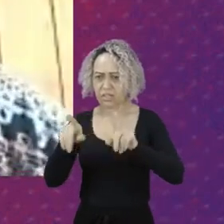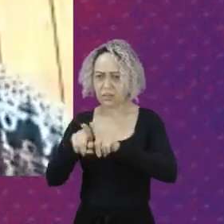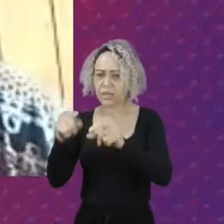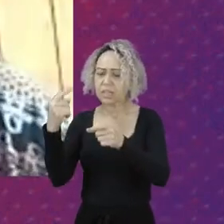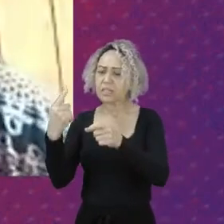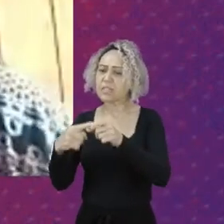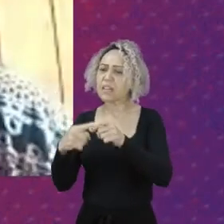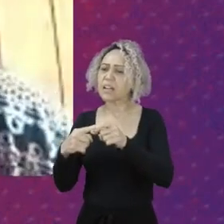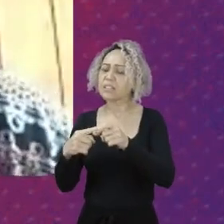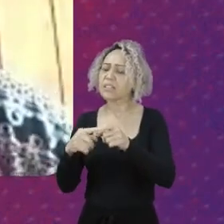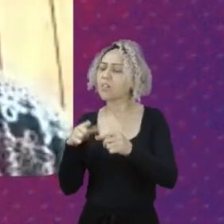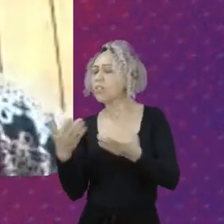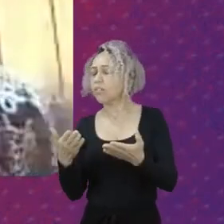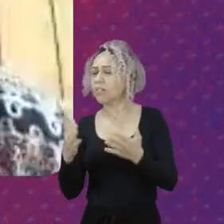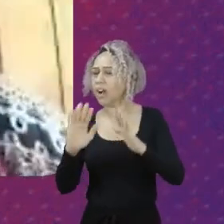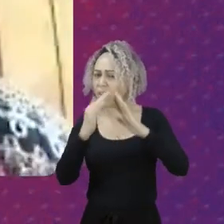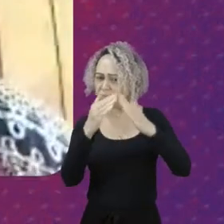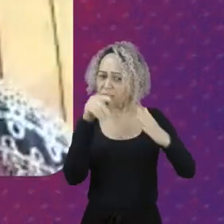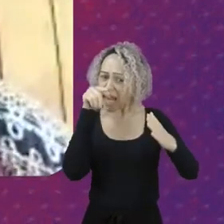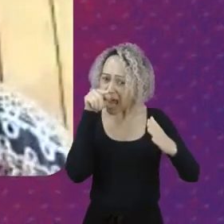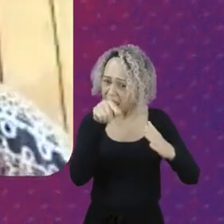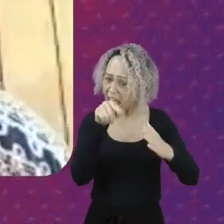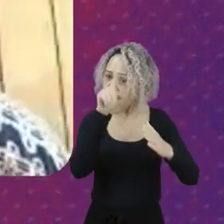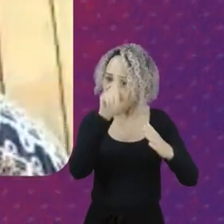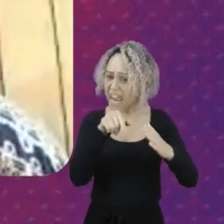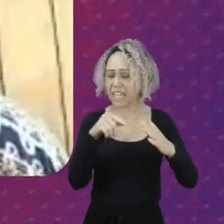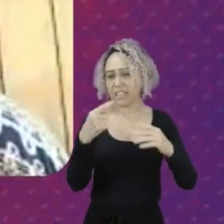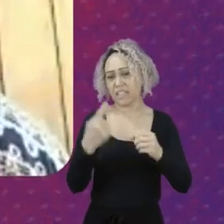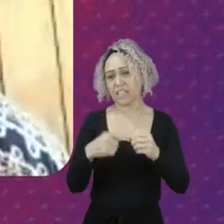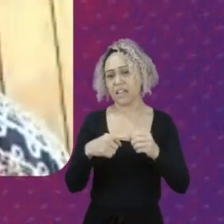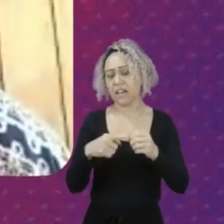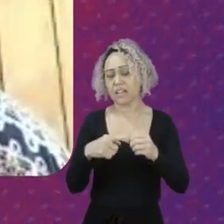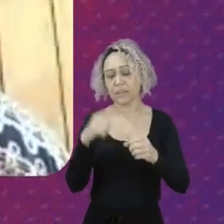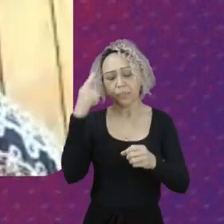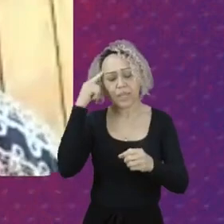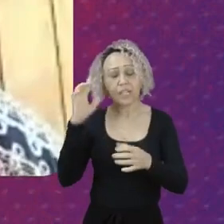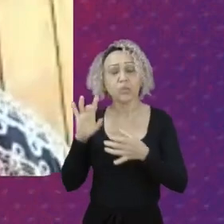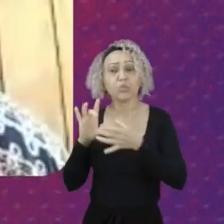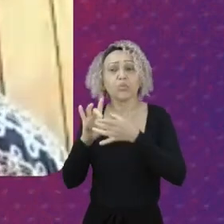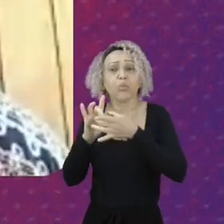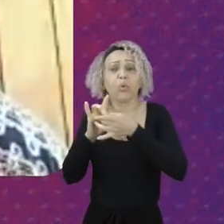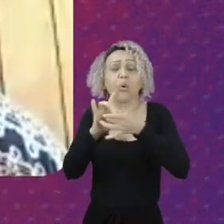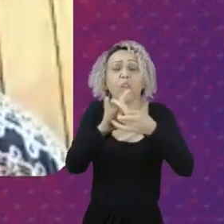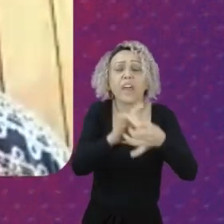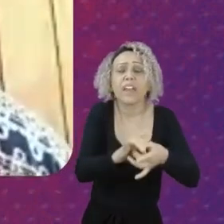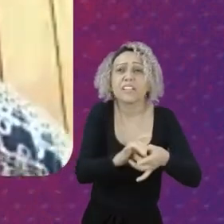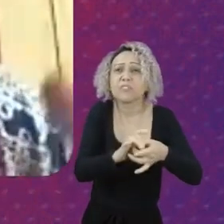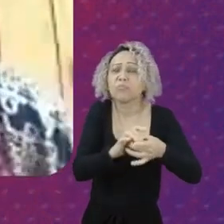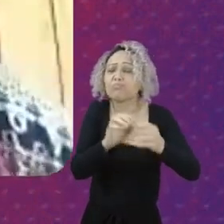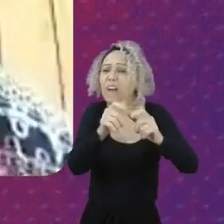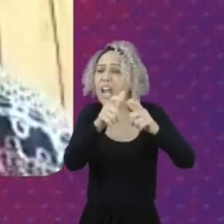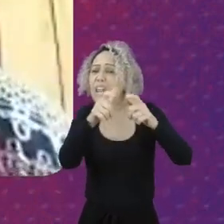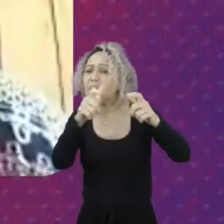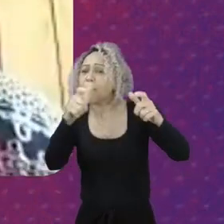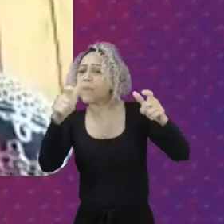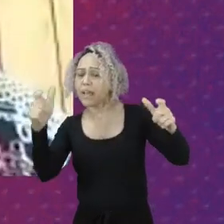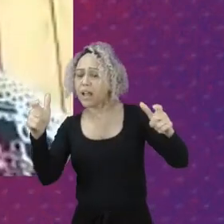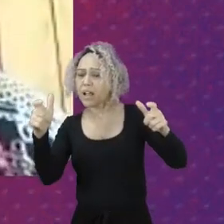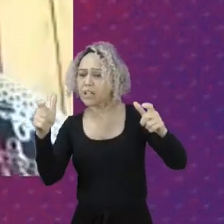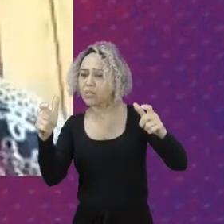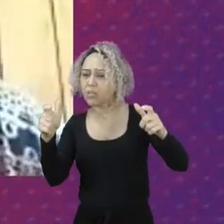favela é a cidade. E olhando no contexto mais ampliado, a favela é consumida pelo Brasil.